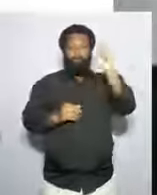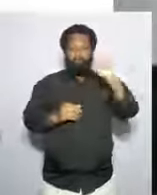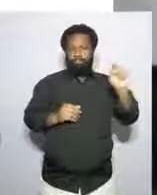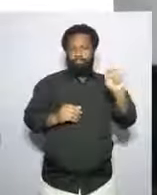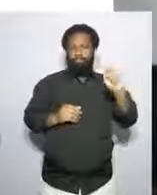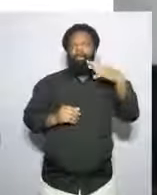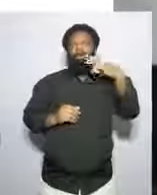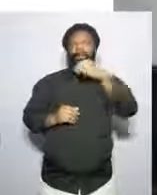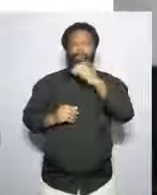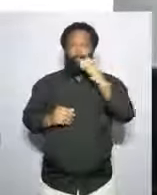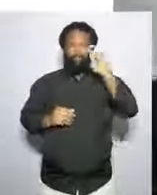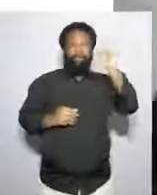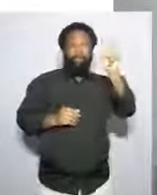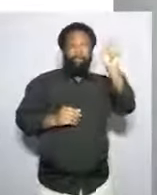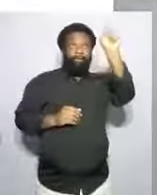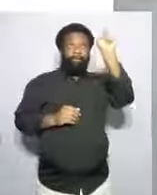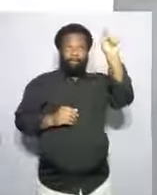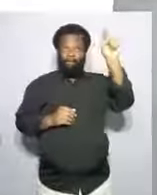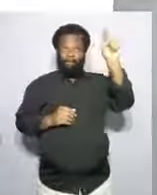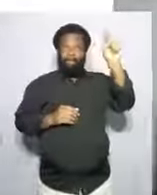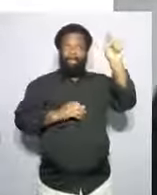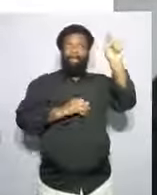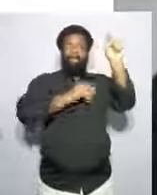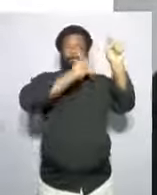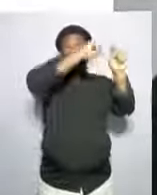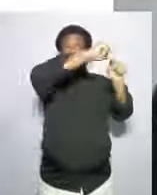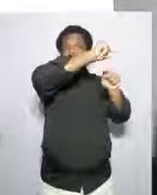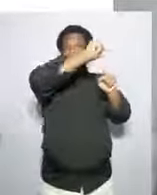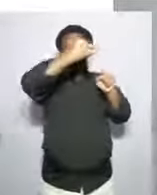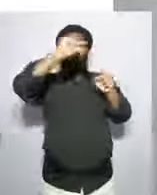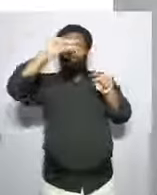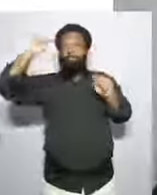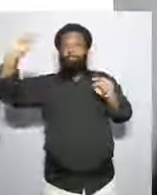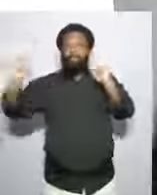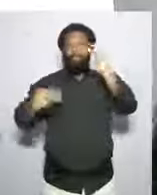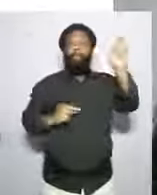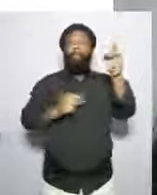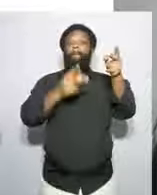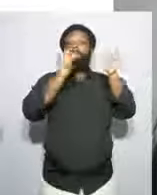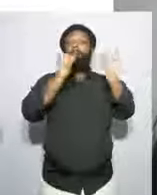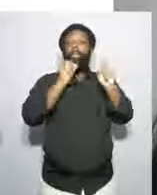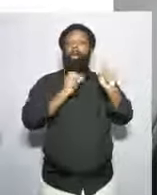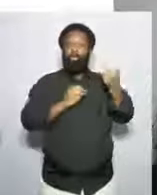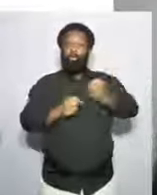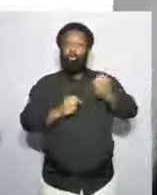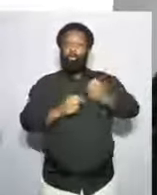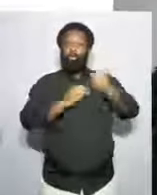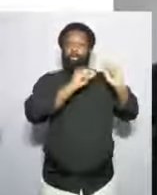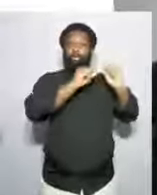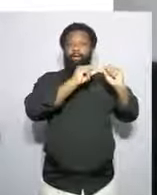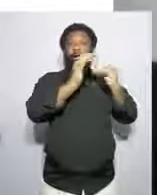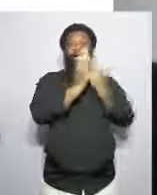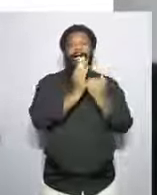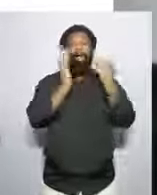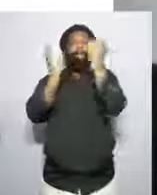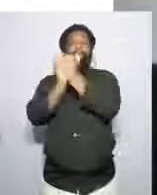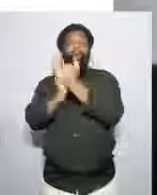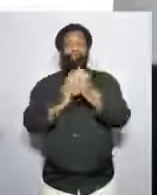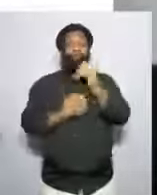seja, pessoal, a gente vai olhando nas horizontais e vai vendo que o número atômico vai crescendo.